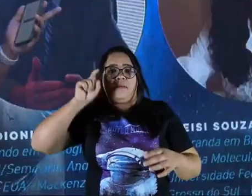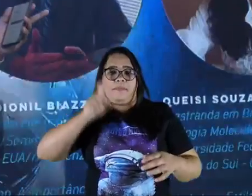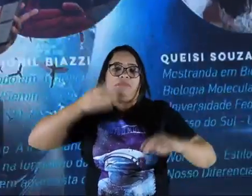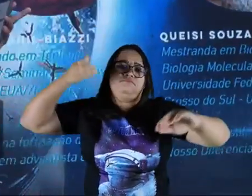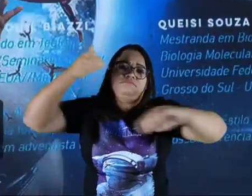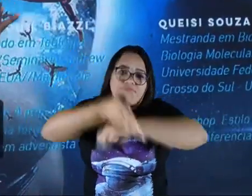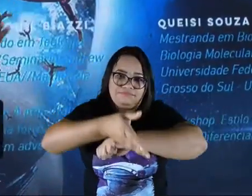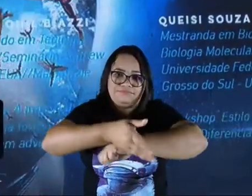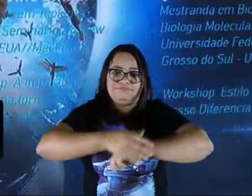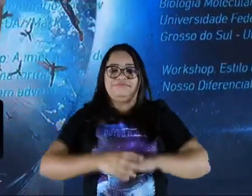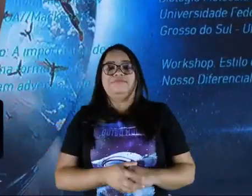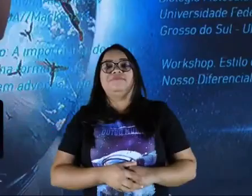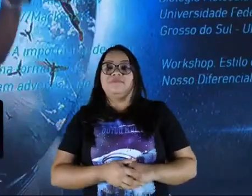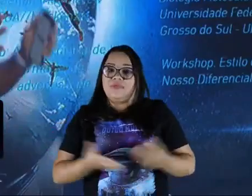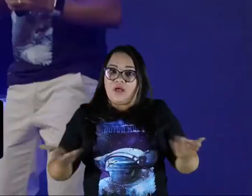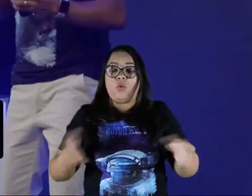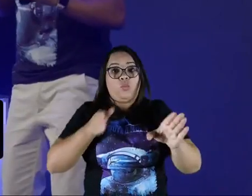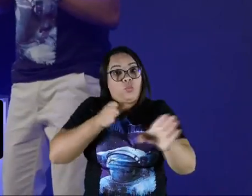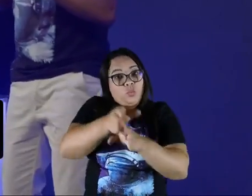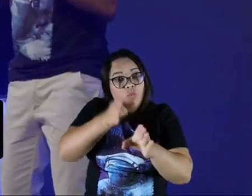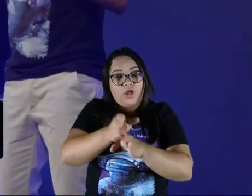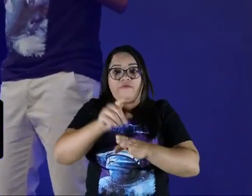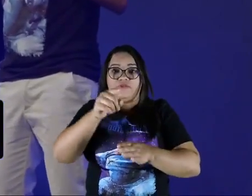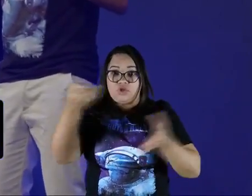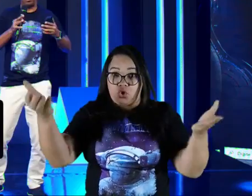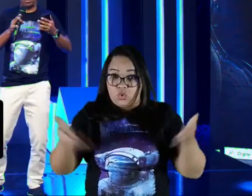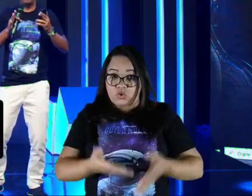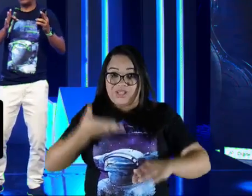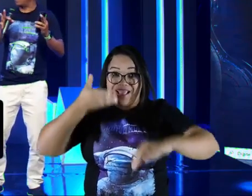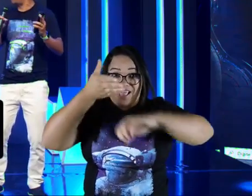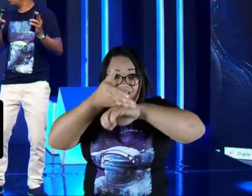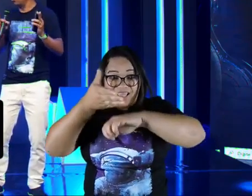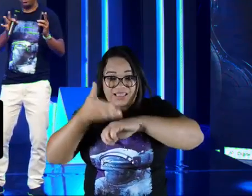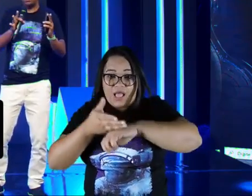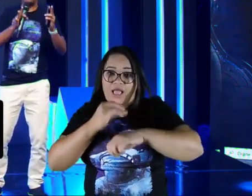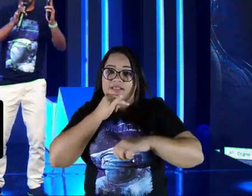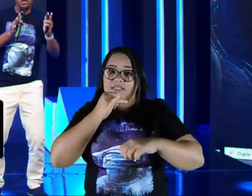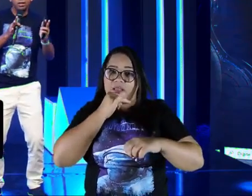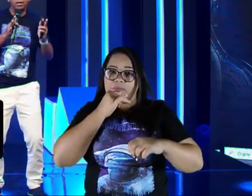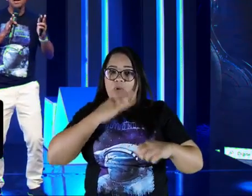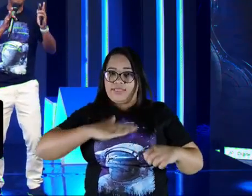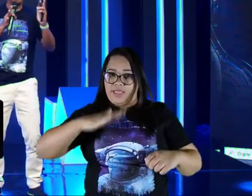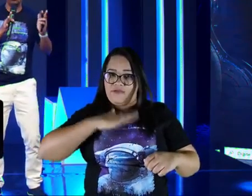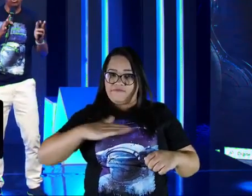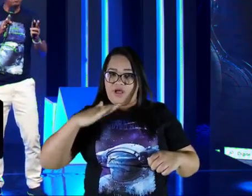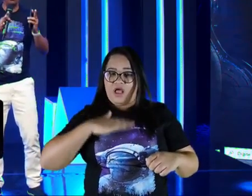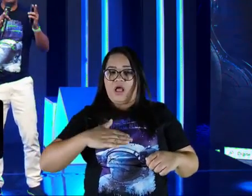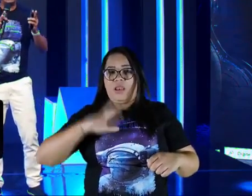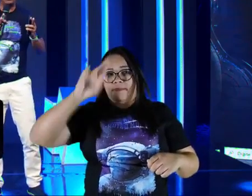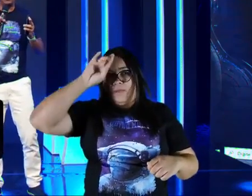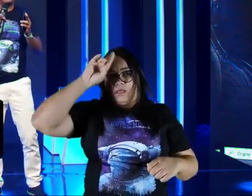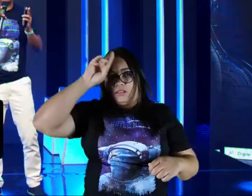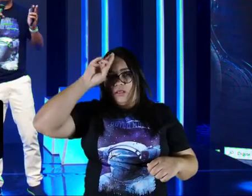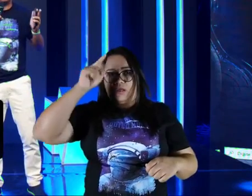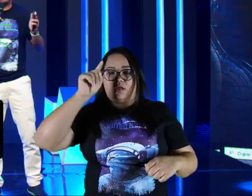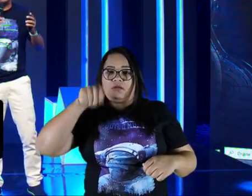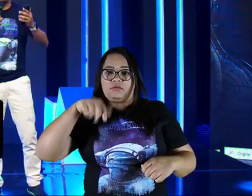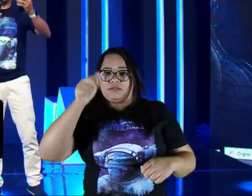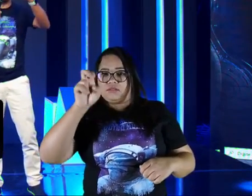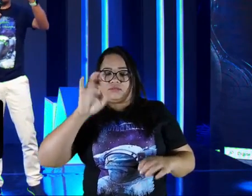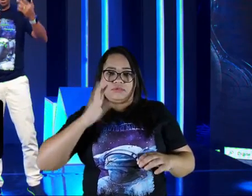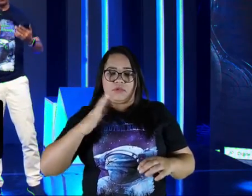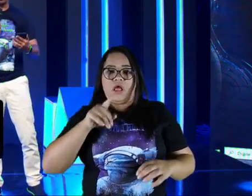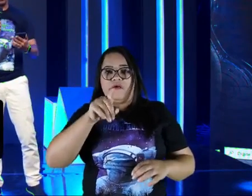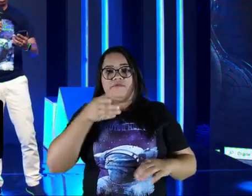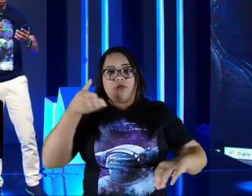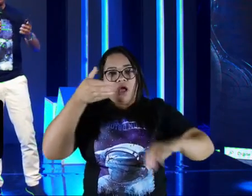acho que é o pulo do gato. O pulo do gato é entrar hoje, o mais rápido que você puder, no intervalo, inclusive. Terminou aqui, meio-dia e 15, já entra lá,